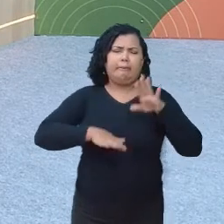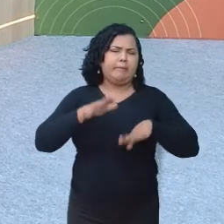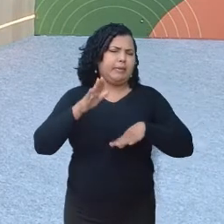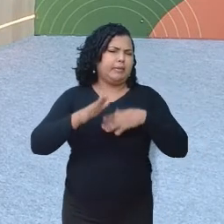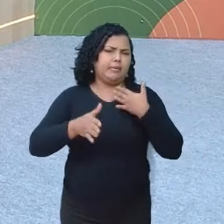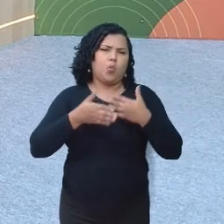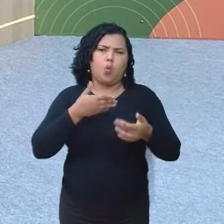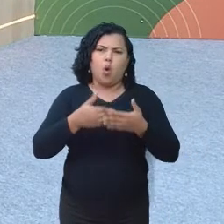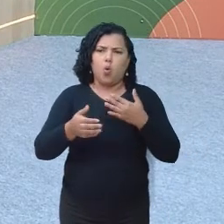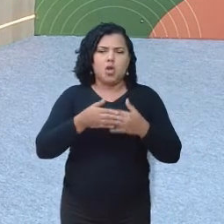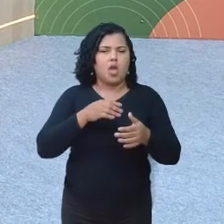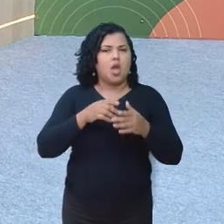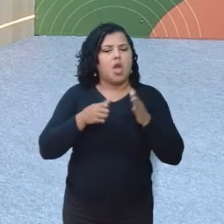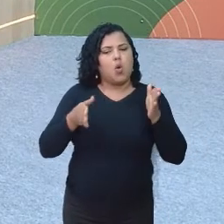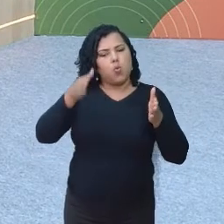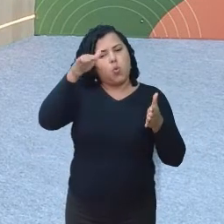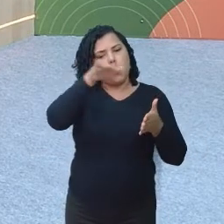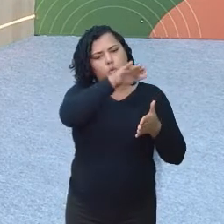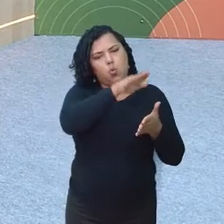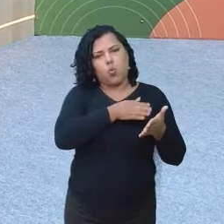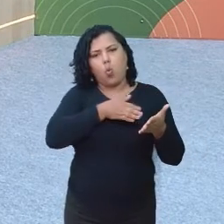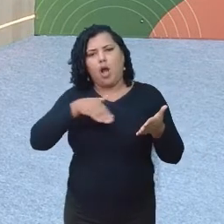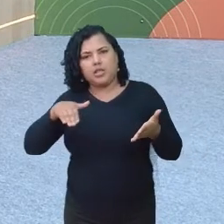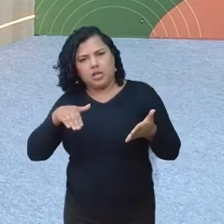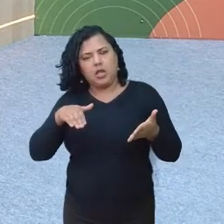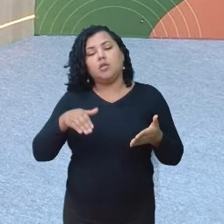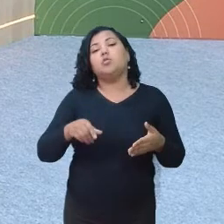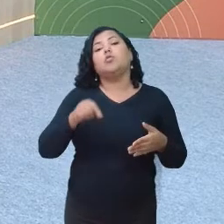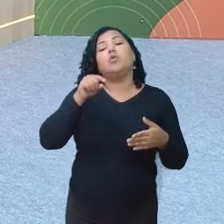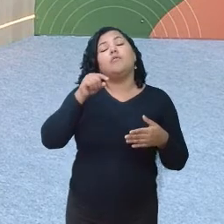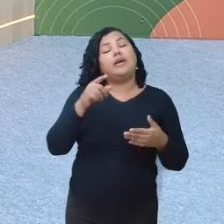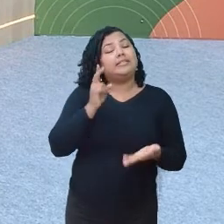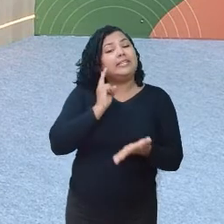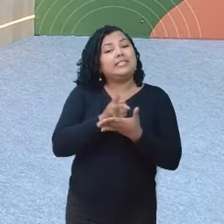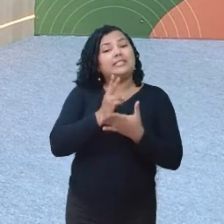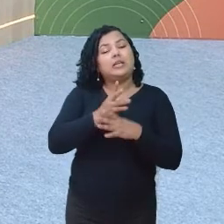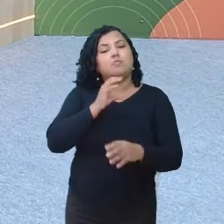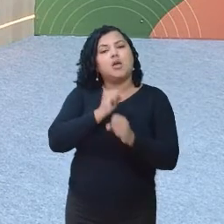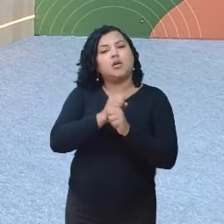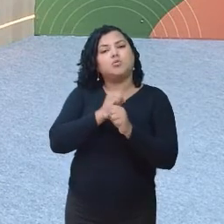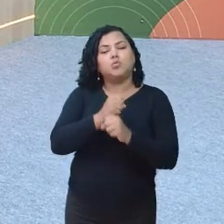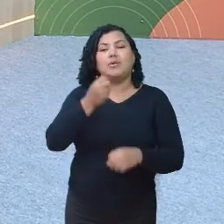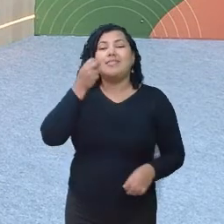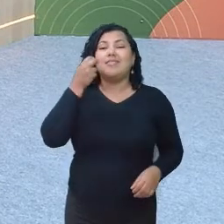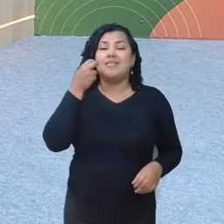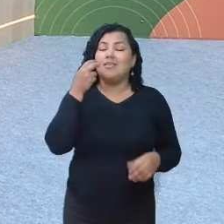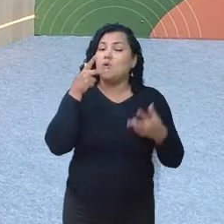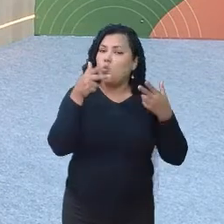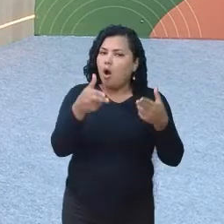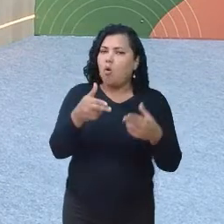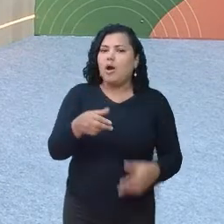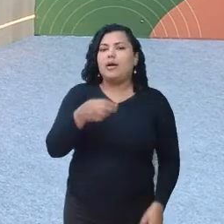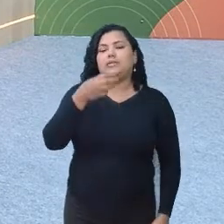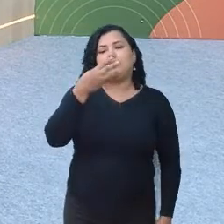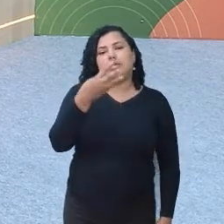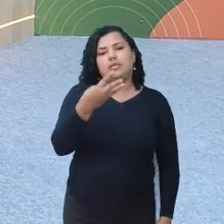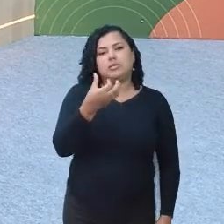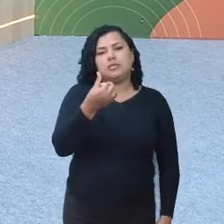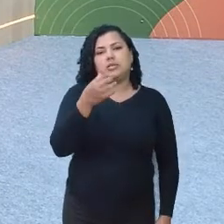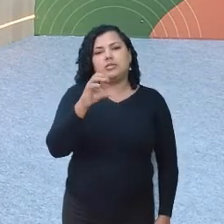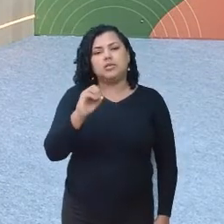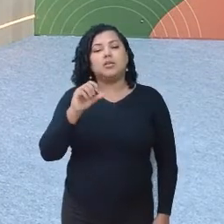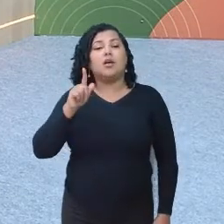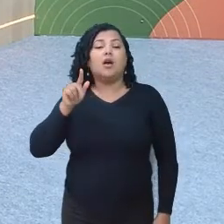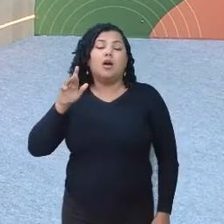você pegue, a soma vai ser sempre igual a 360 graus. Por quê? Porque em qualquer quadrilátero que eu tenha, eu